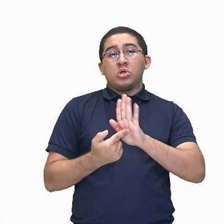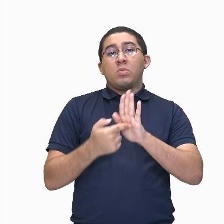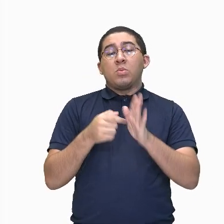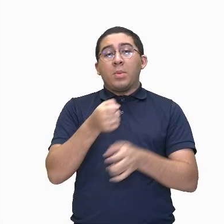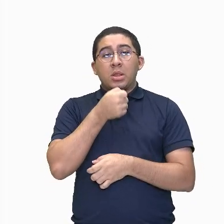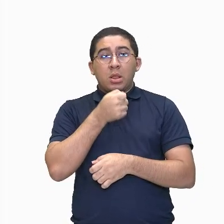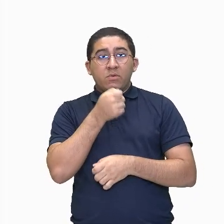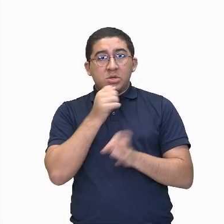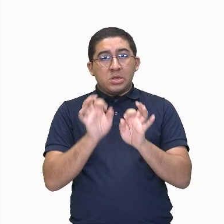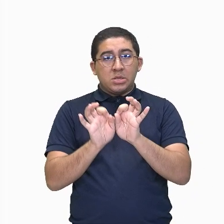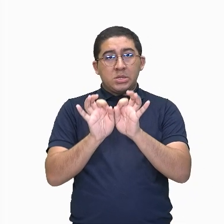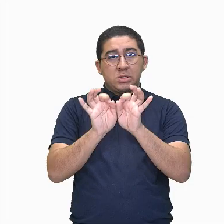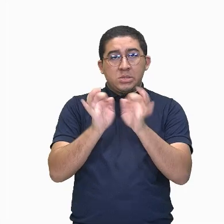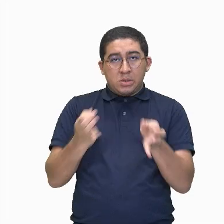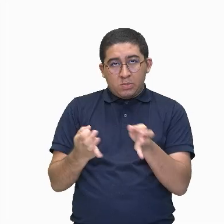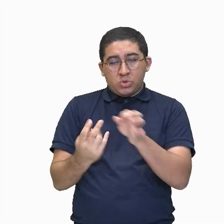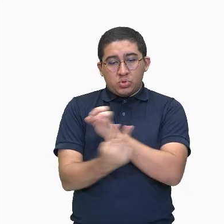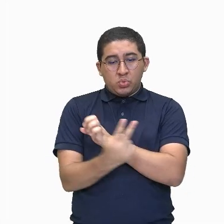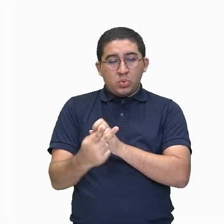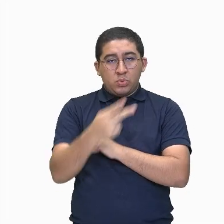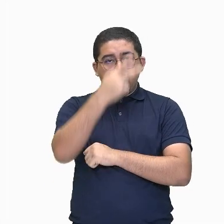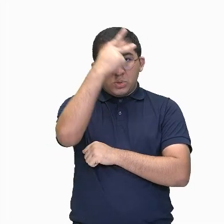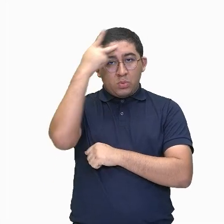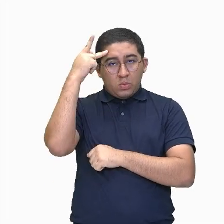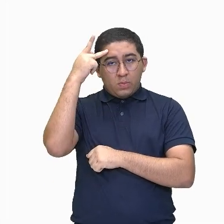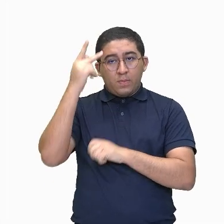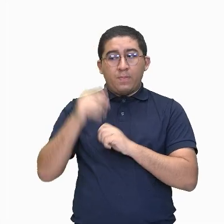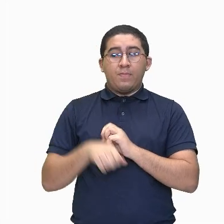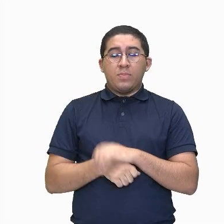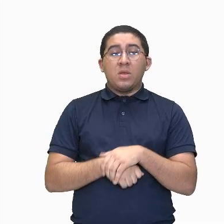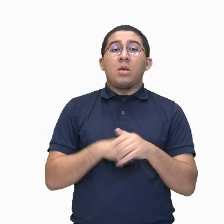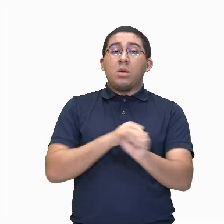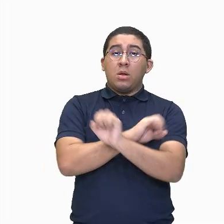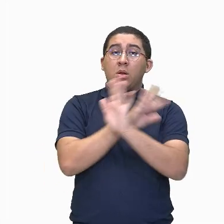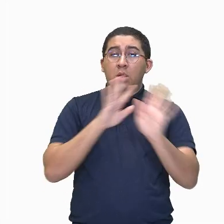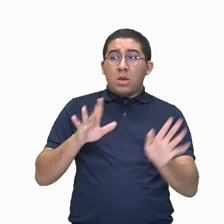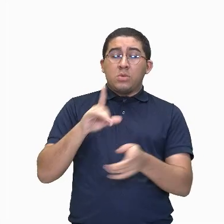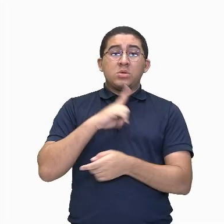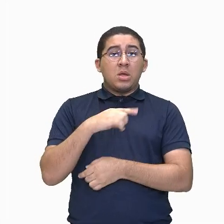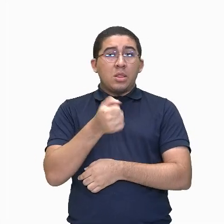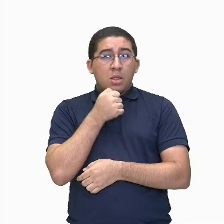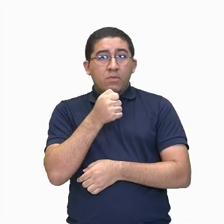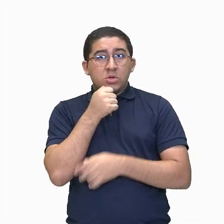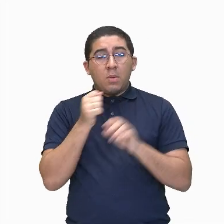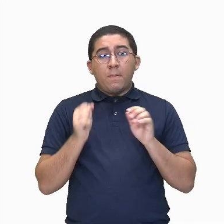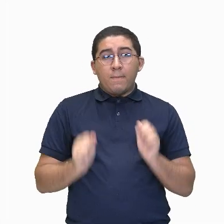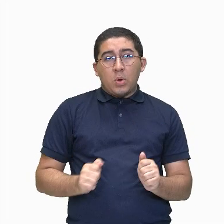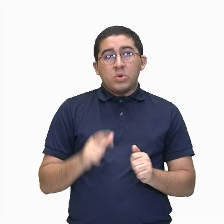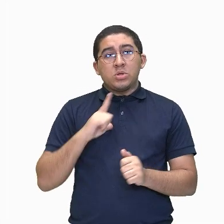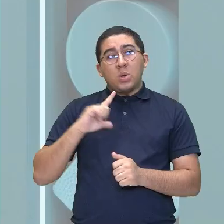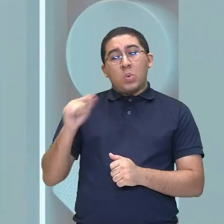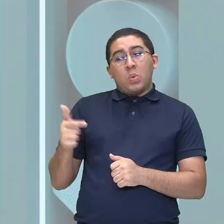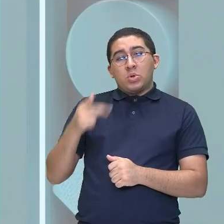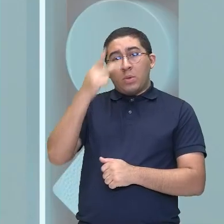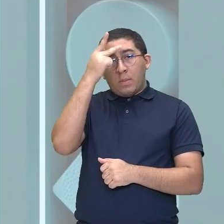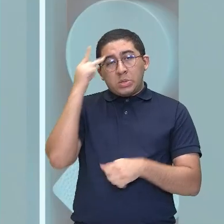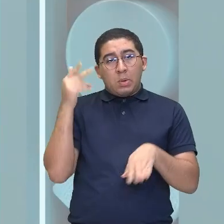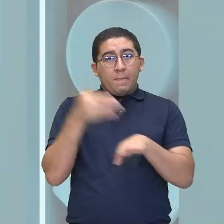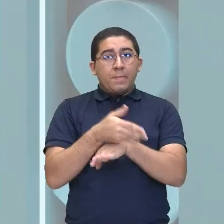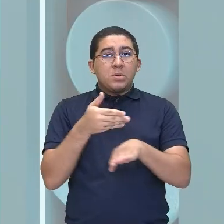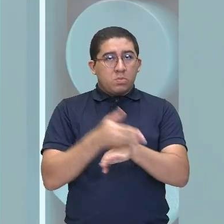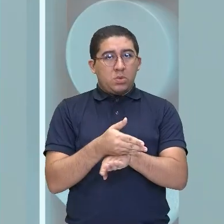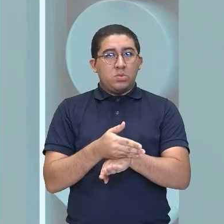né? Entre uma pessoa, 2 pessoas, né? É claro que existem entrevistas que podem chamar outras pessoas, né? Mais de